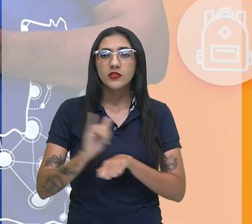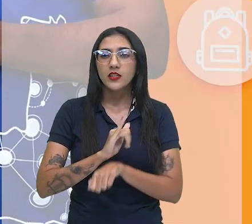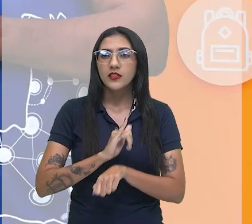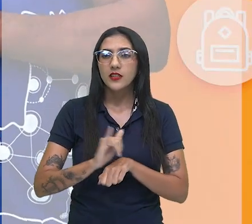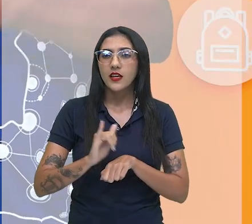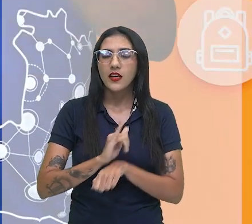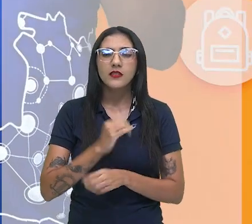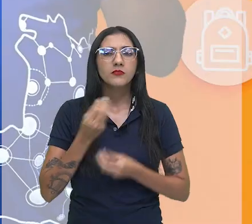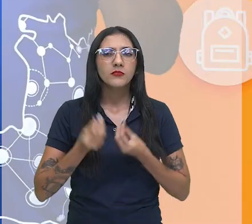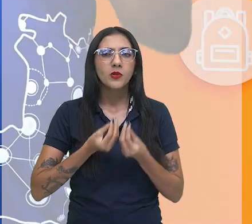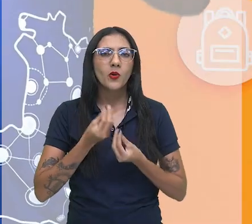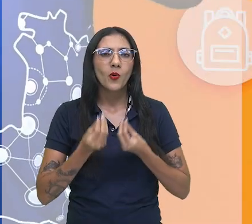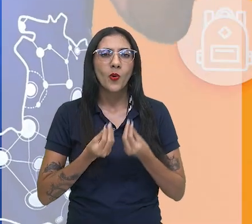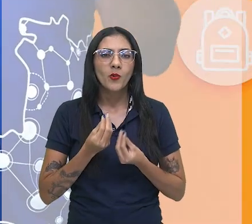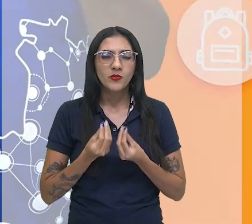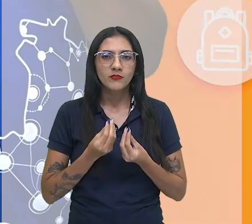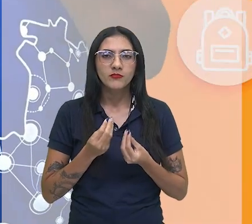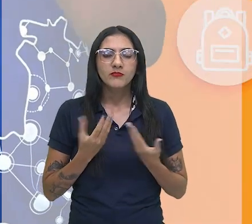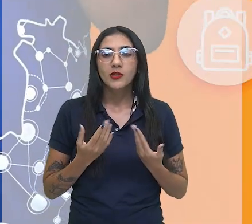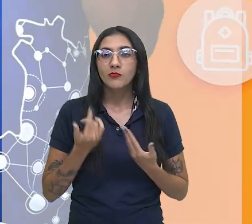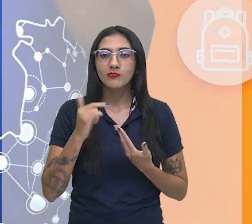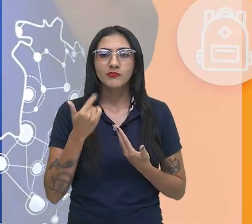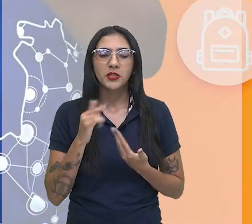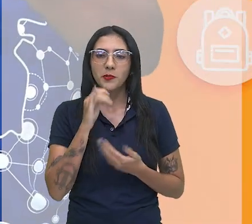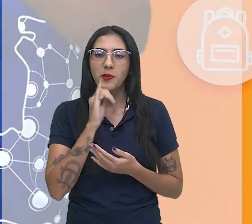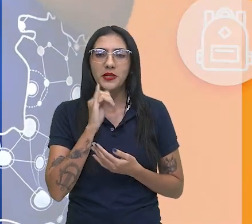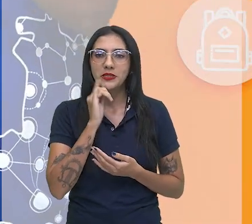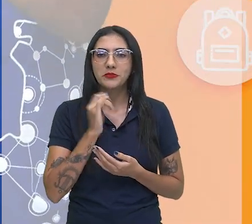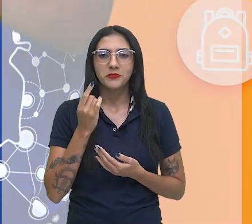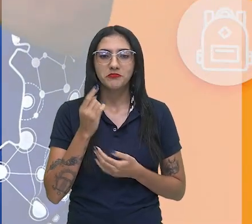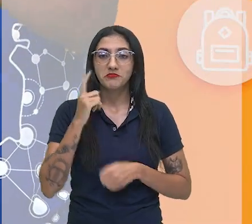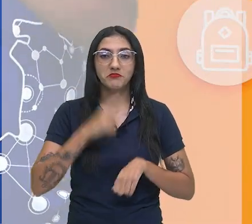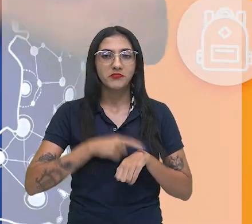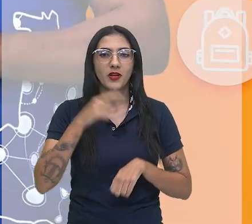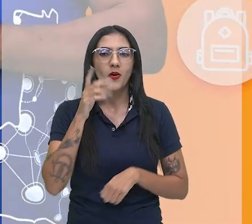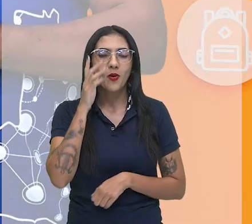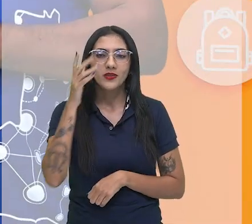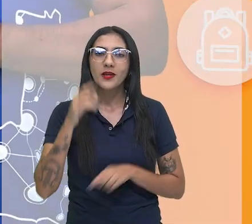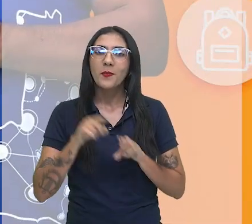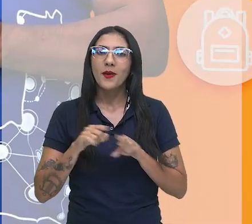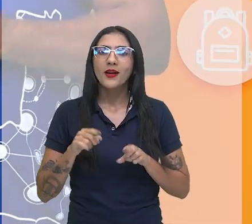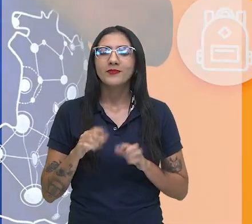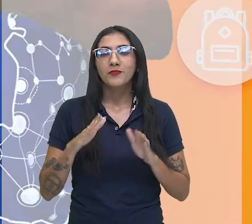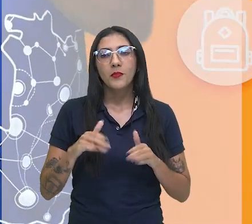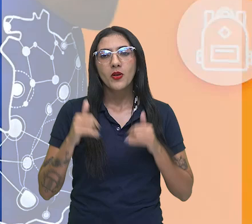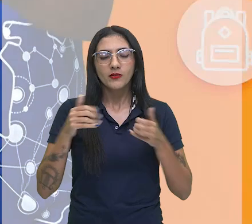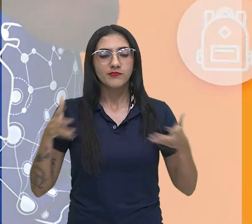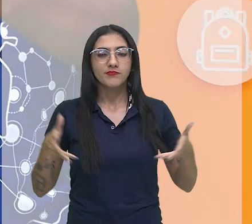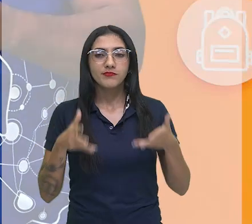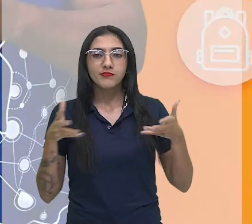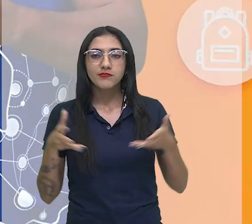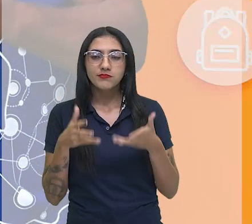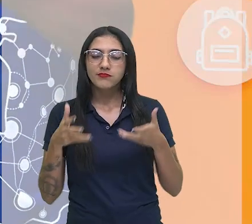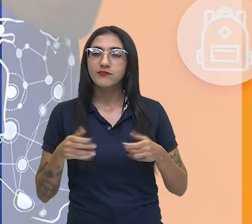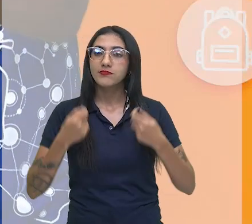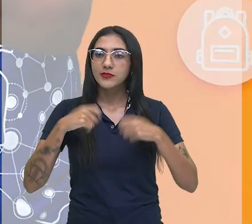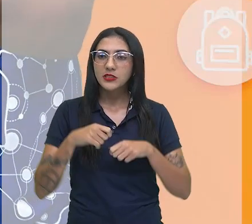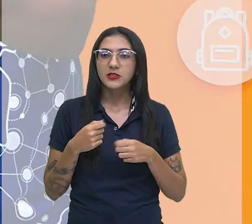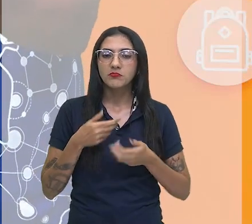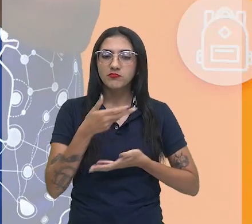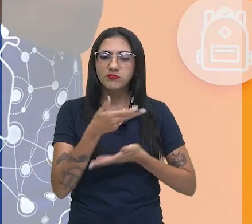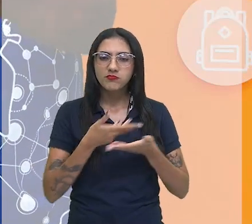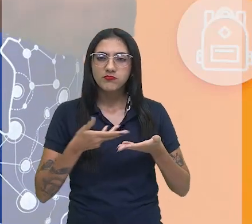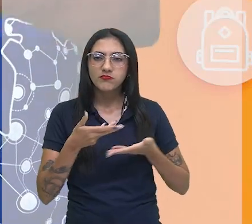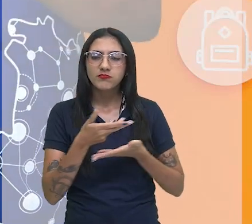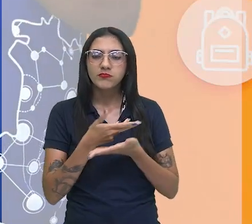são? Então, não existe uma mágica aqui, mas aumentar o engajamento, procurar se envolver, pelo menos